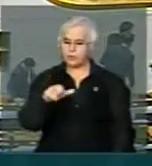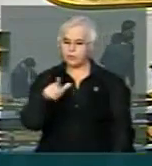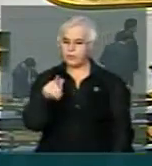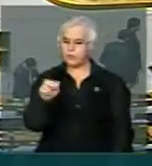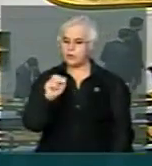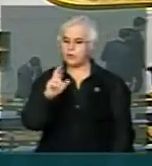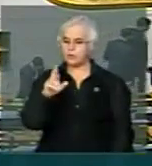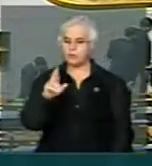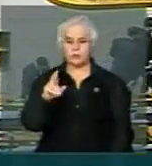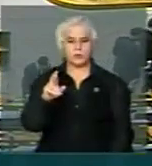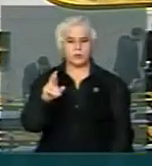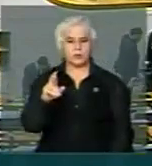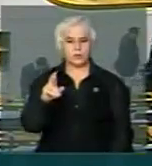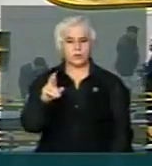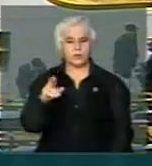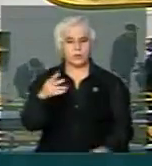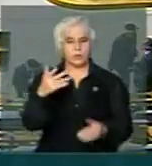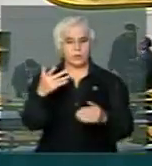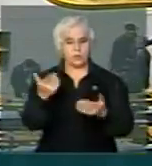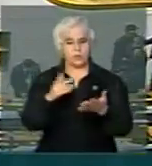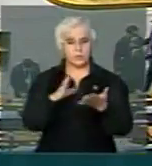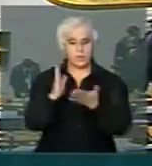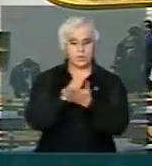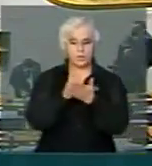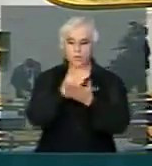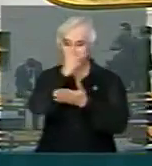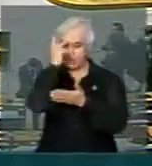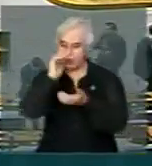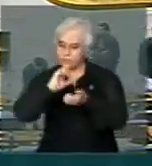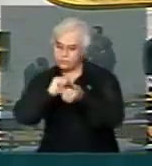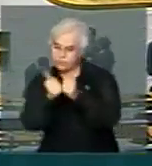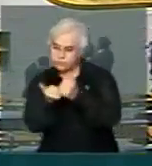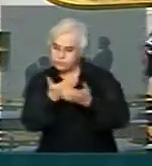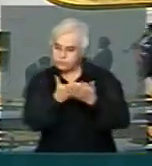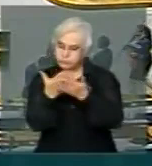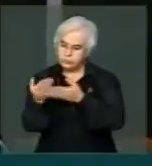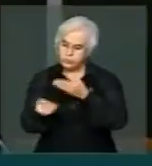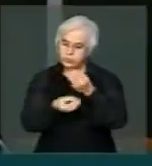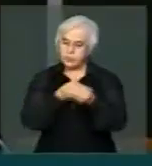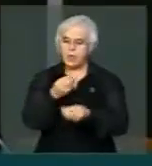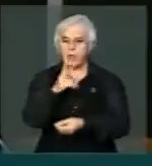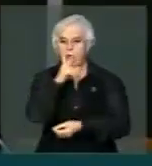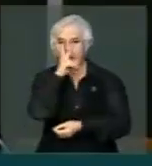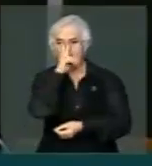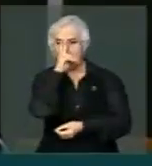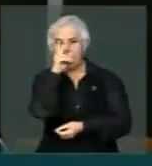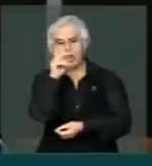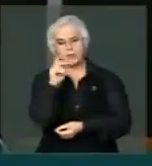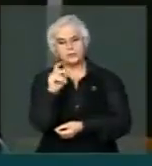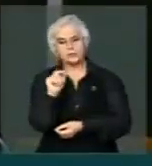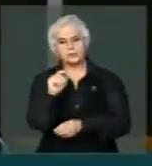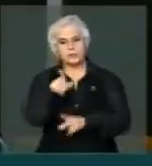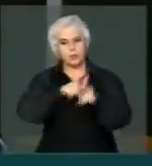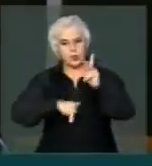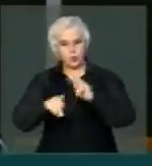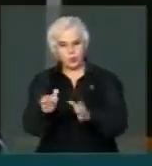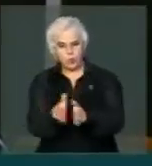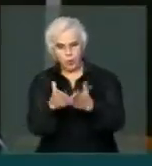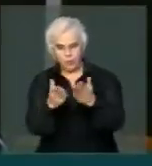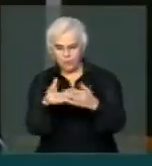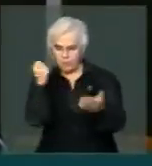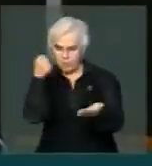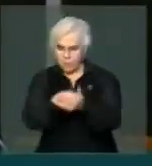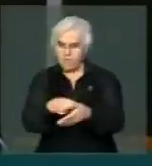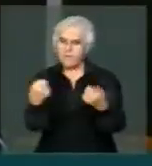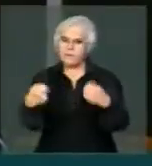até um dever para determinados articulistas de direita, que acham que o povo pobre tem que